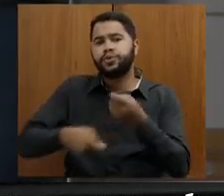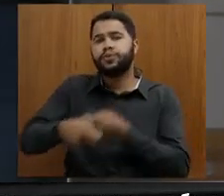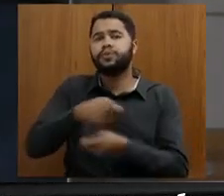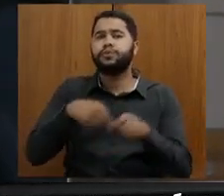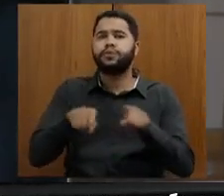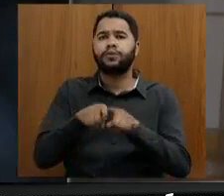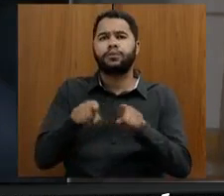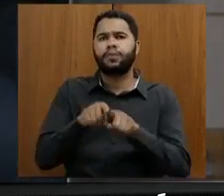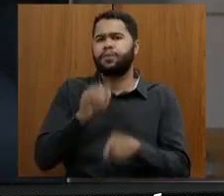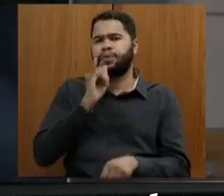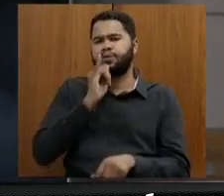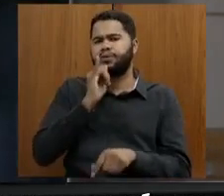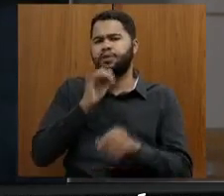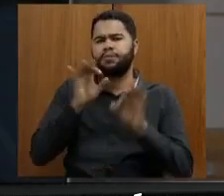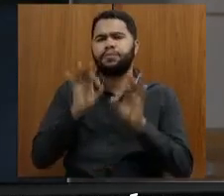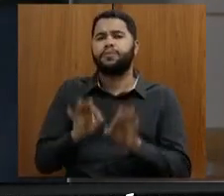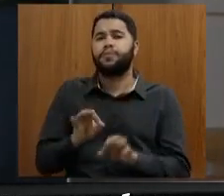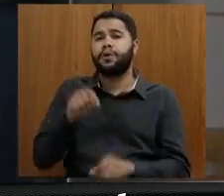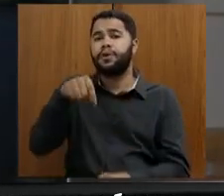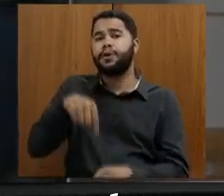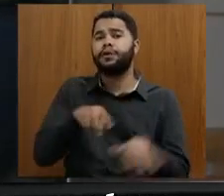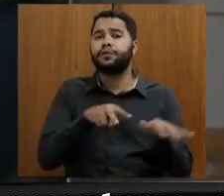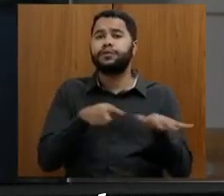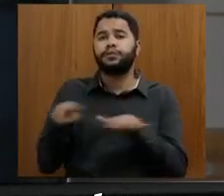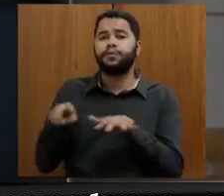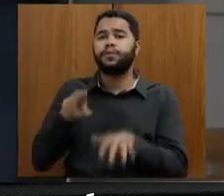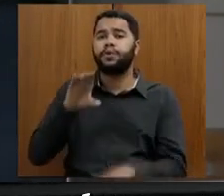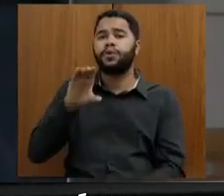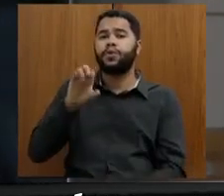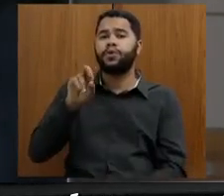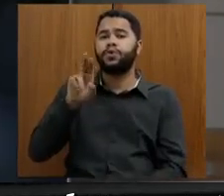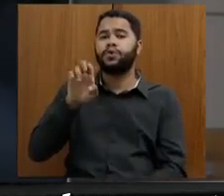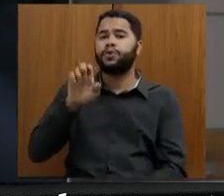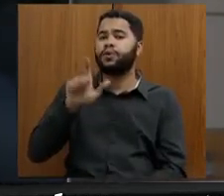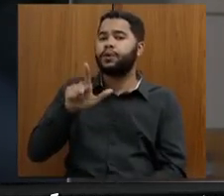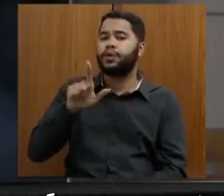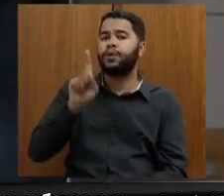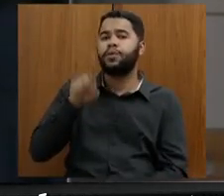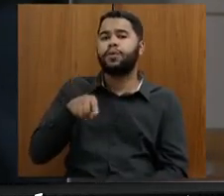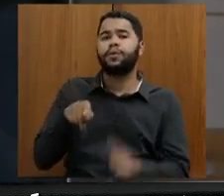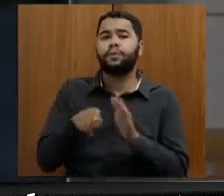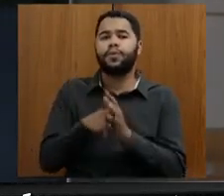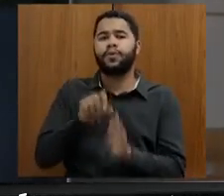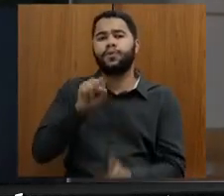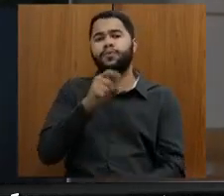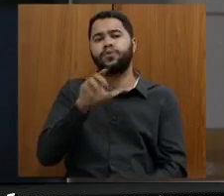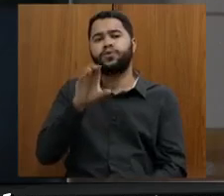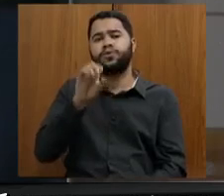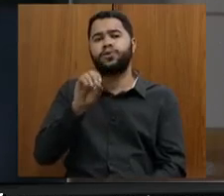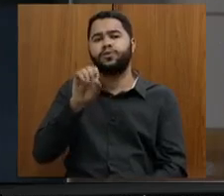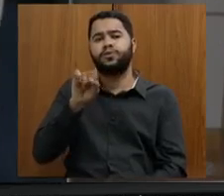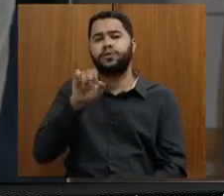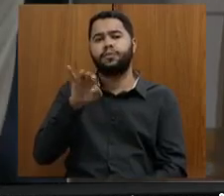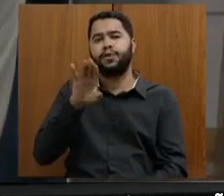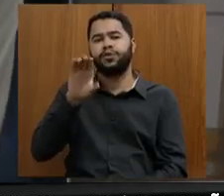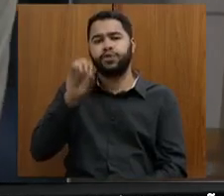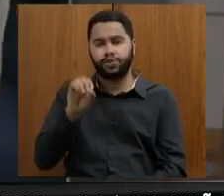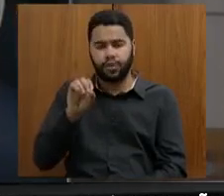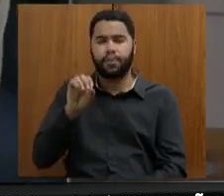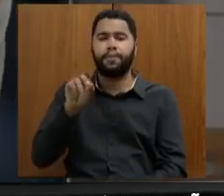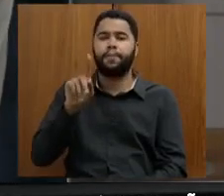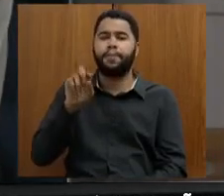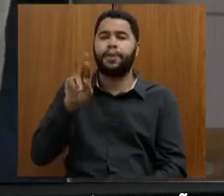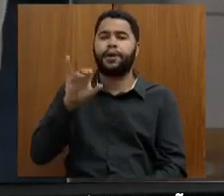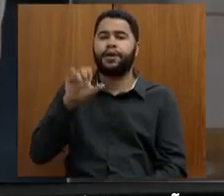e os exemplos são muito claro essa semana por exemplo Coronel Chaves tem feito um belíssimo trabalho em são em São Sebastião do Paraíso daquela região